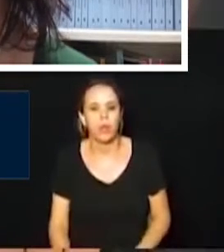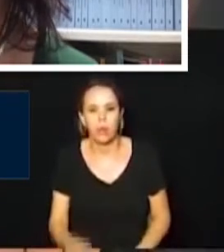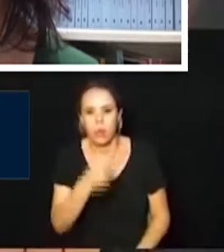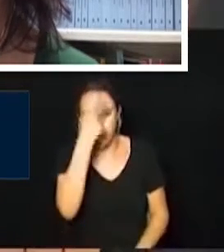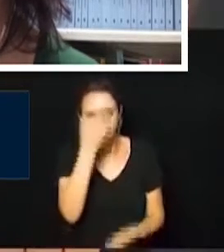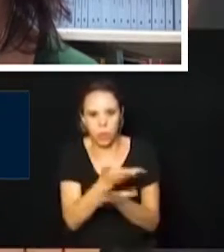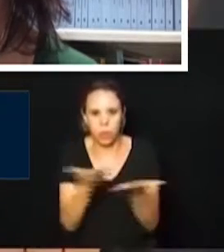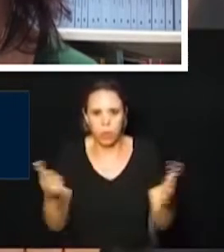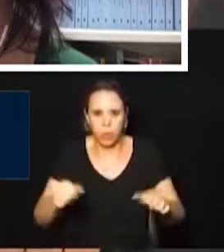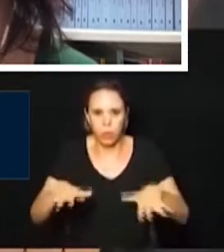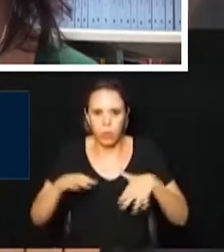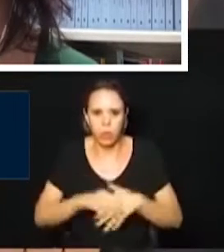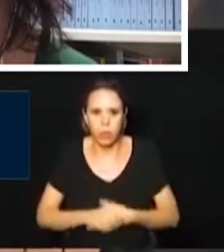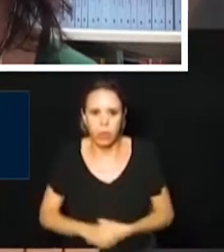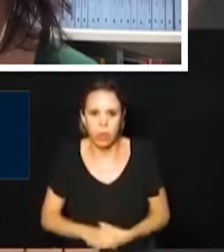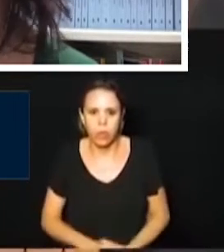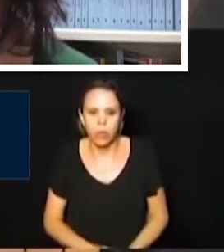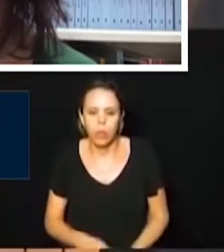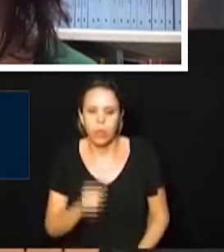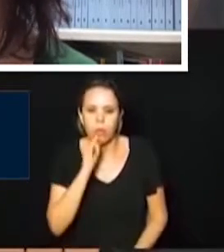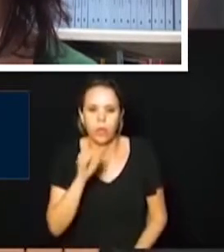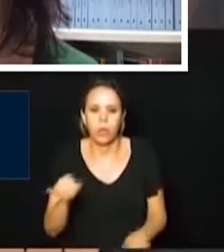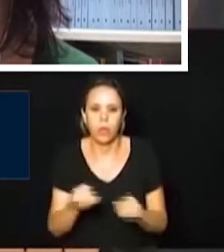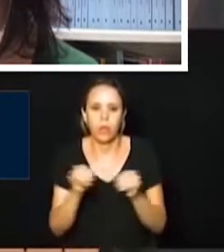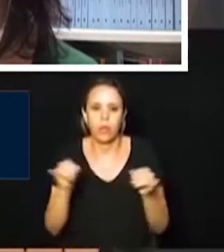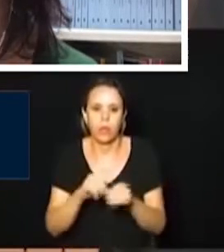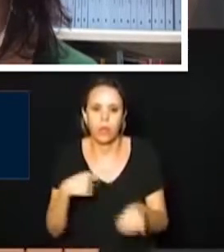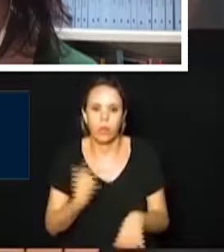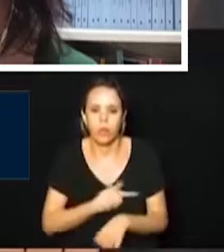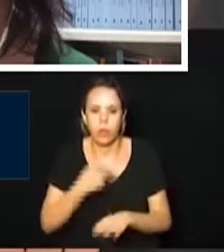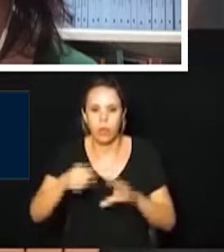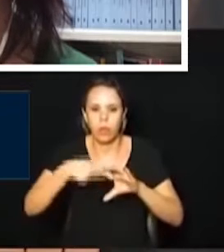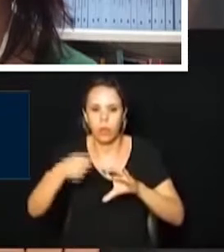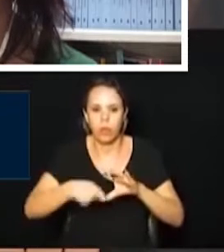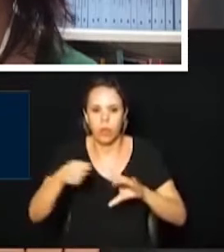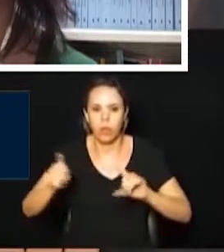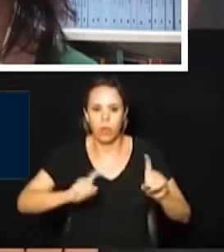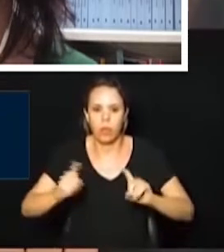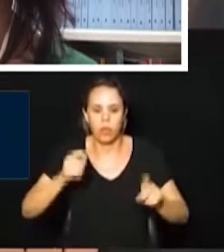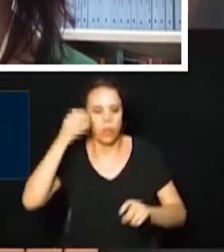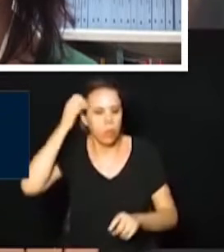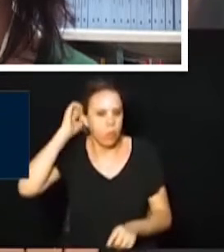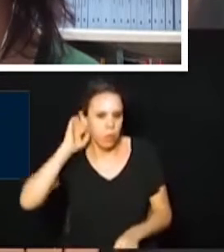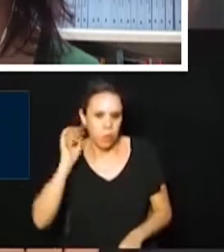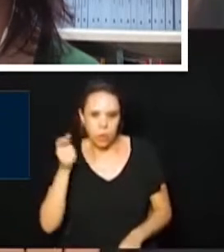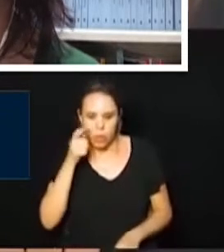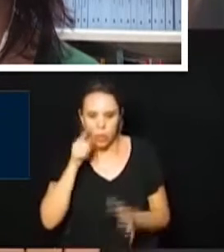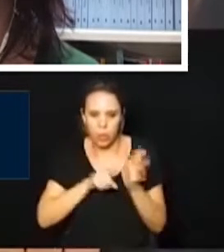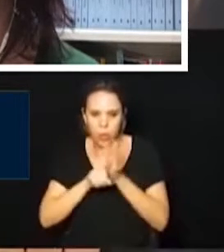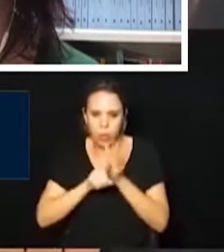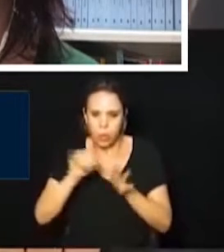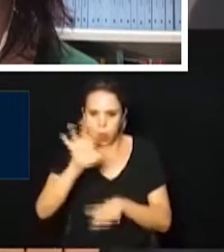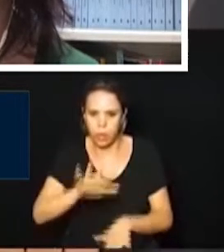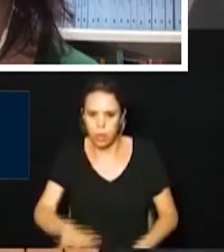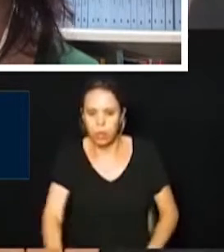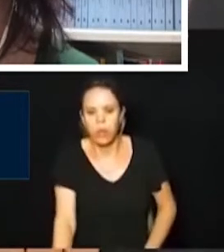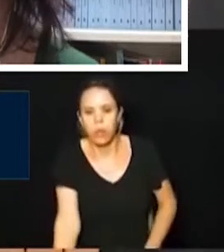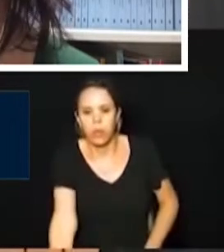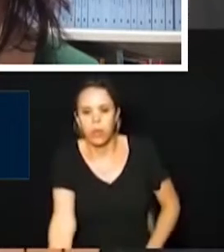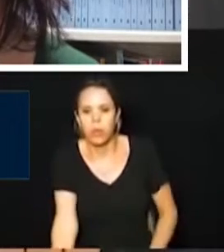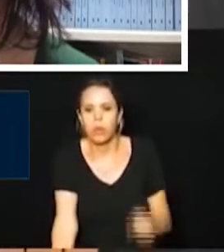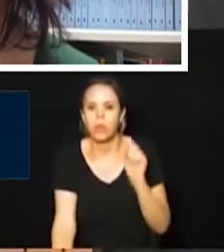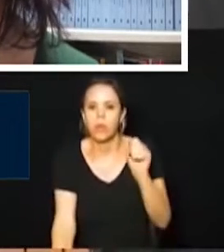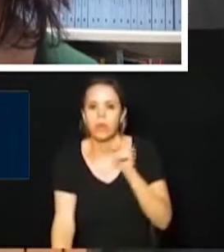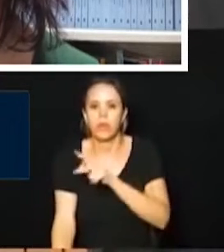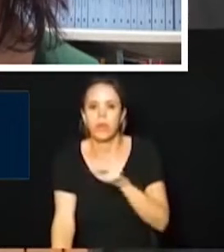que tenha dito a frase preta lixo segundo ela ela disse petta lixo porque ela